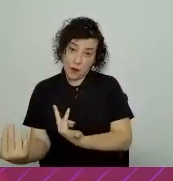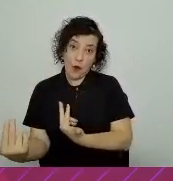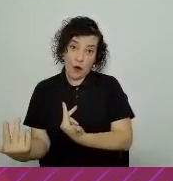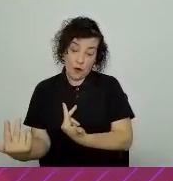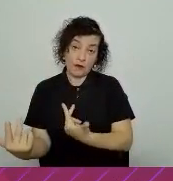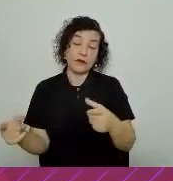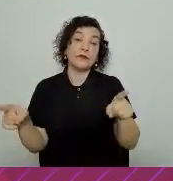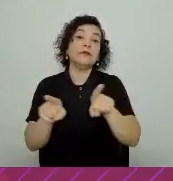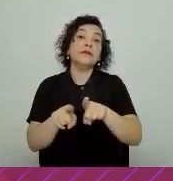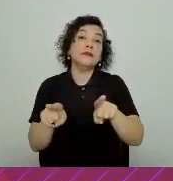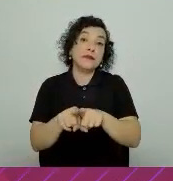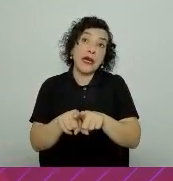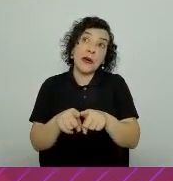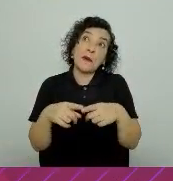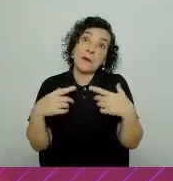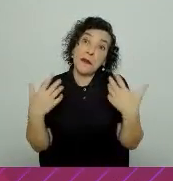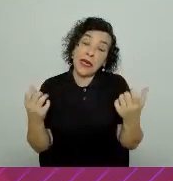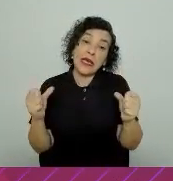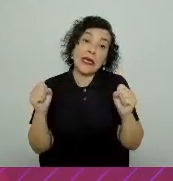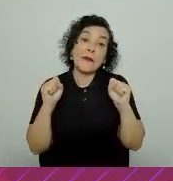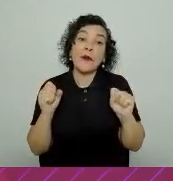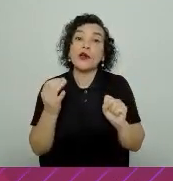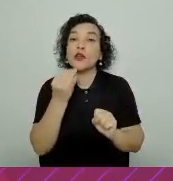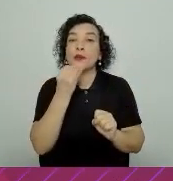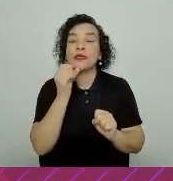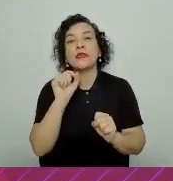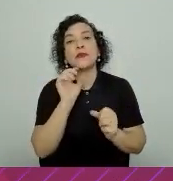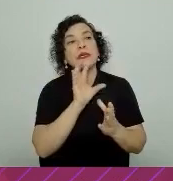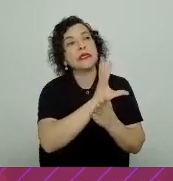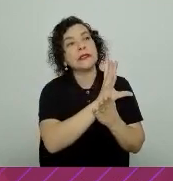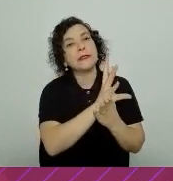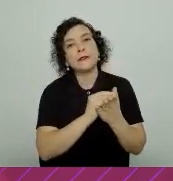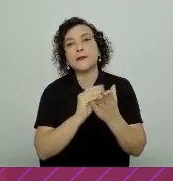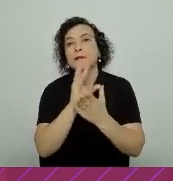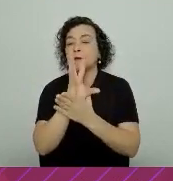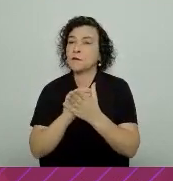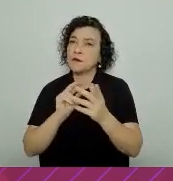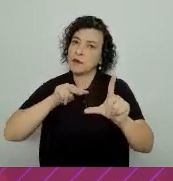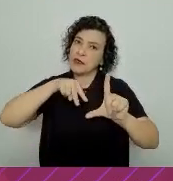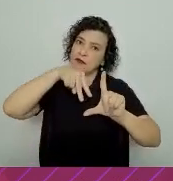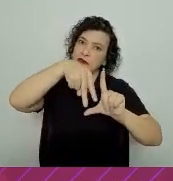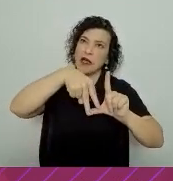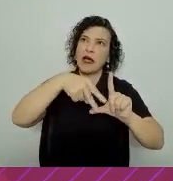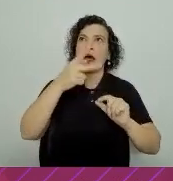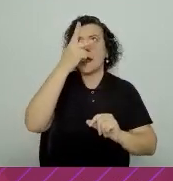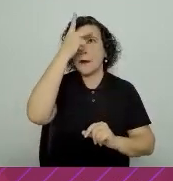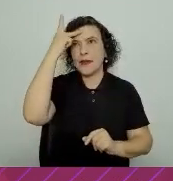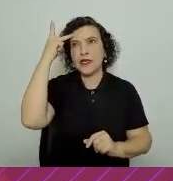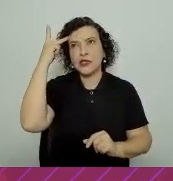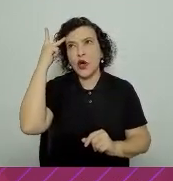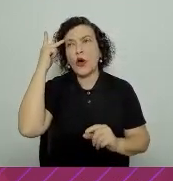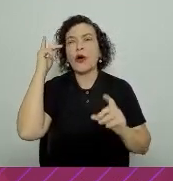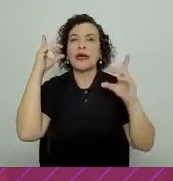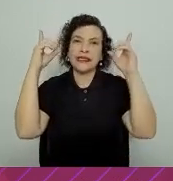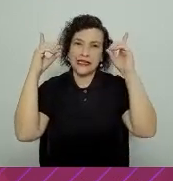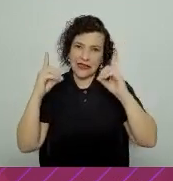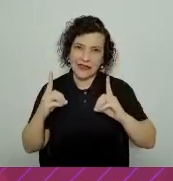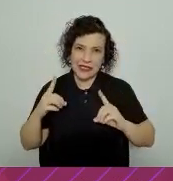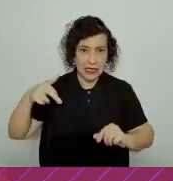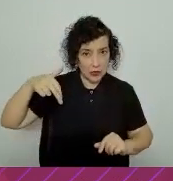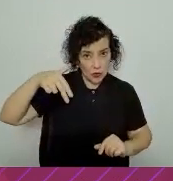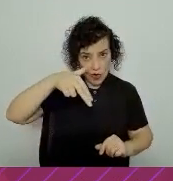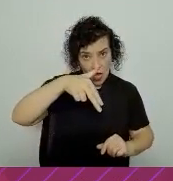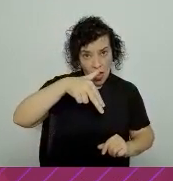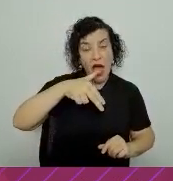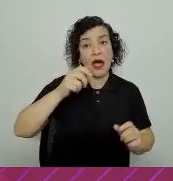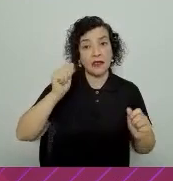e também a Gente terá anular limitações físicas no metaverso então por exemplo uma pessoa que tem uma deficiência que ele não caminha Não meta a verso ele